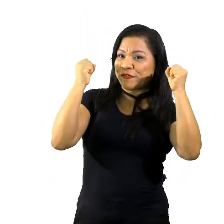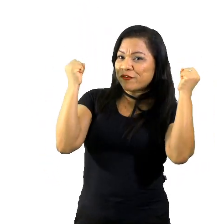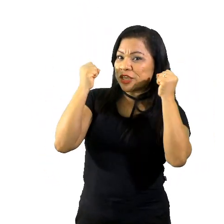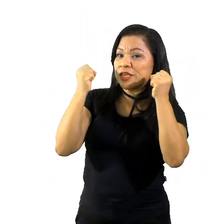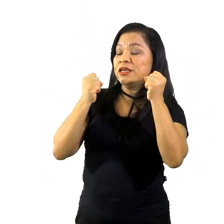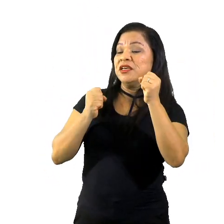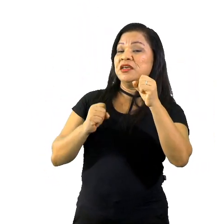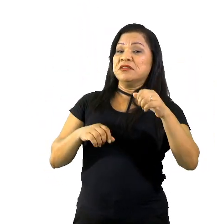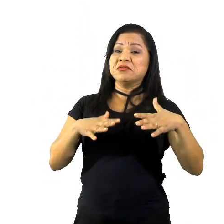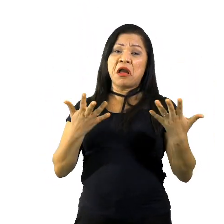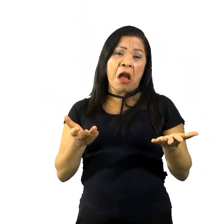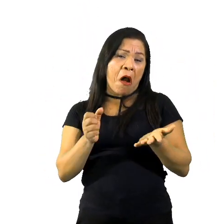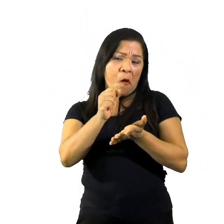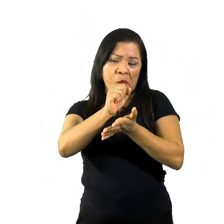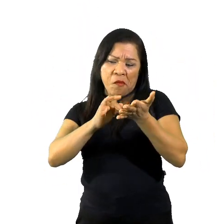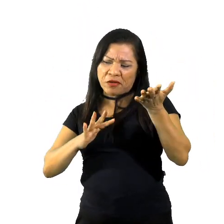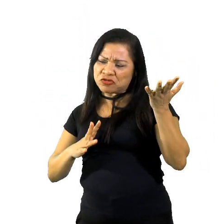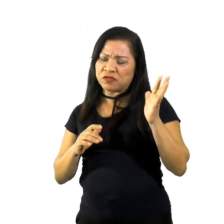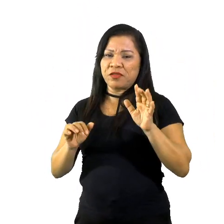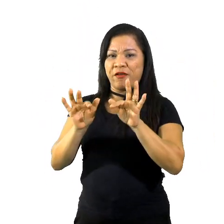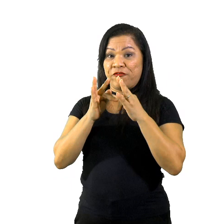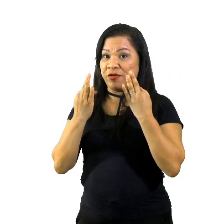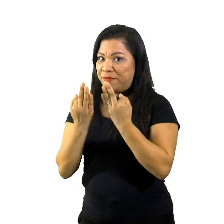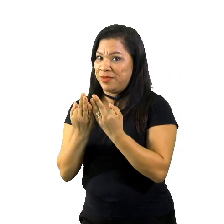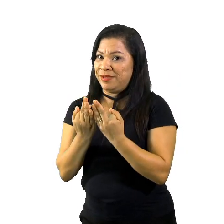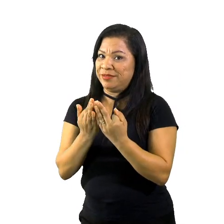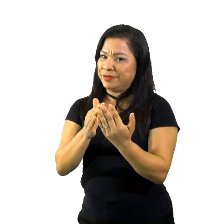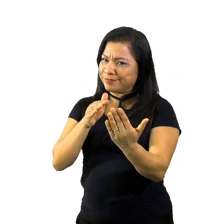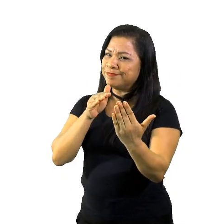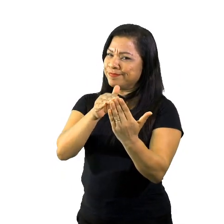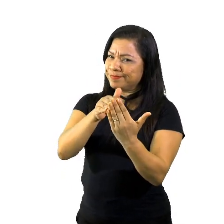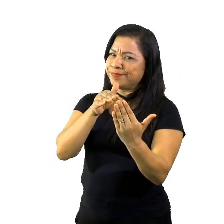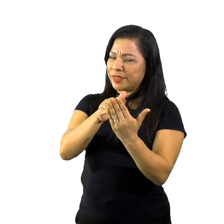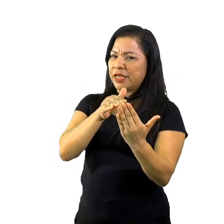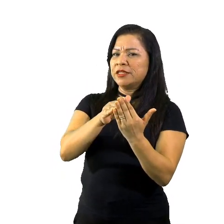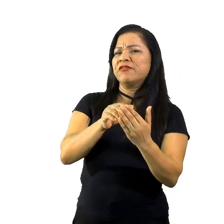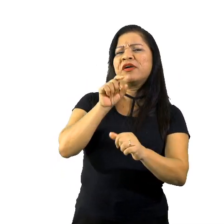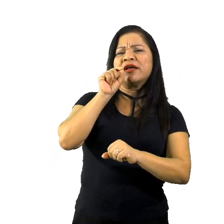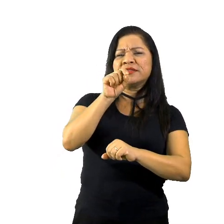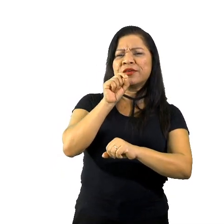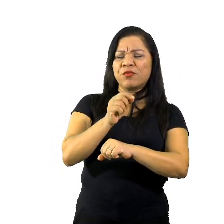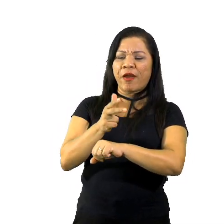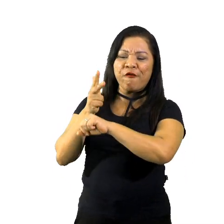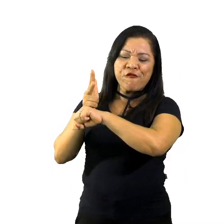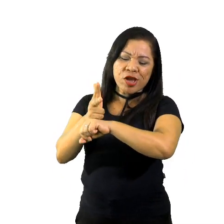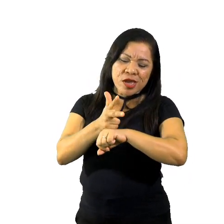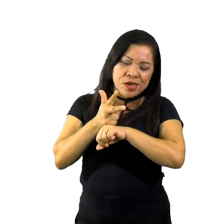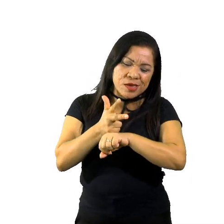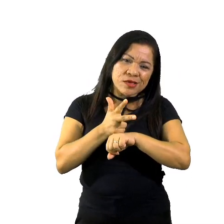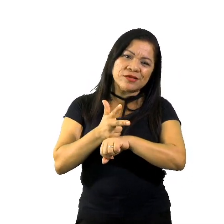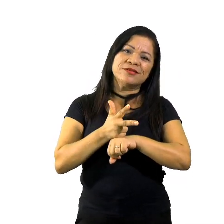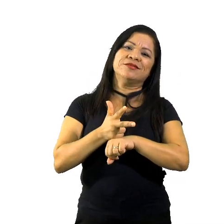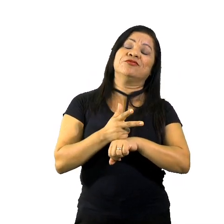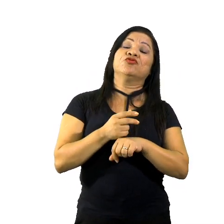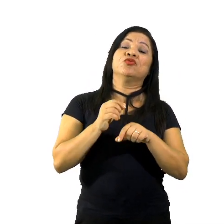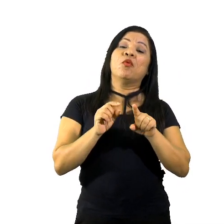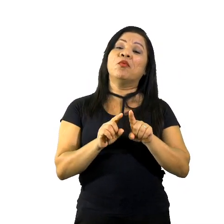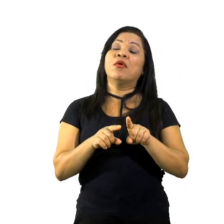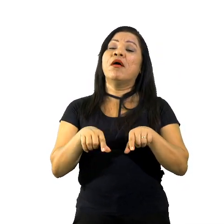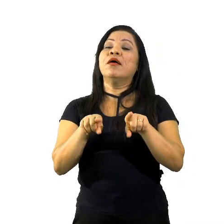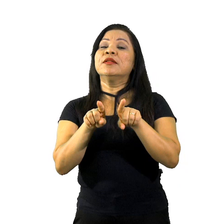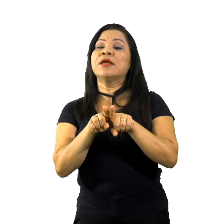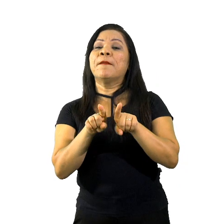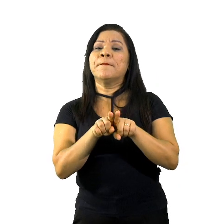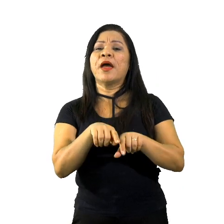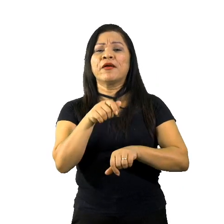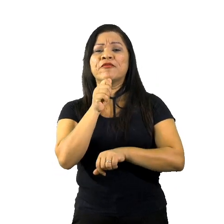famílias. Tentem fazer isso gravando um pequeno vídeo, aí você vai ter a reportagem oral, ou tentem